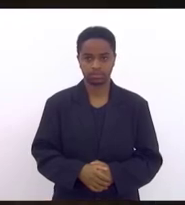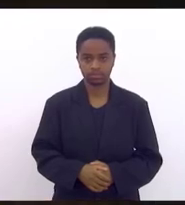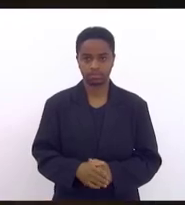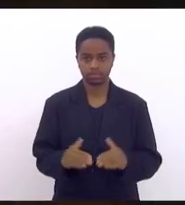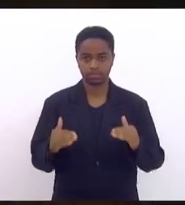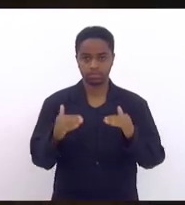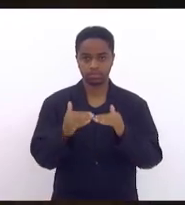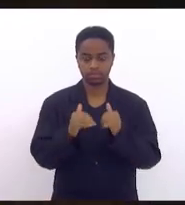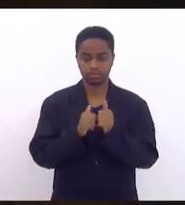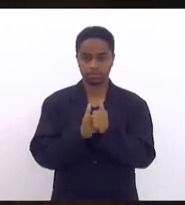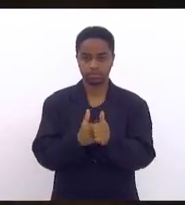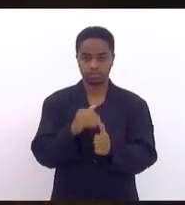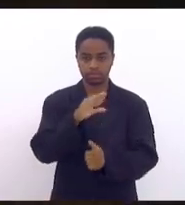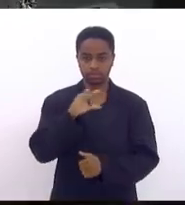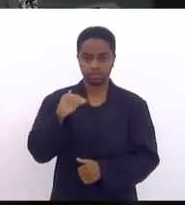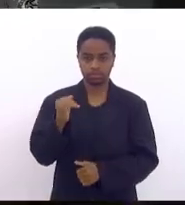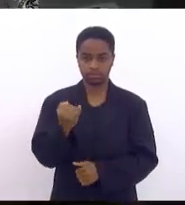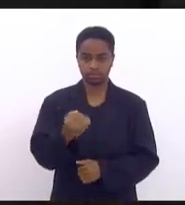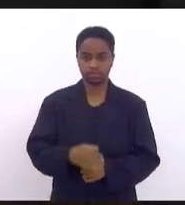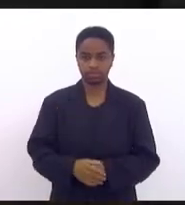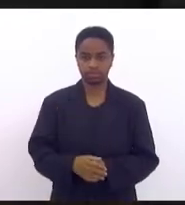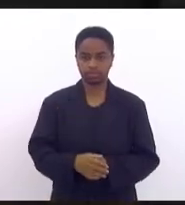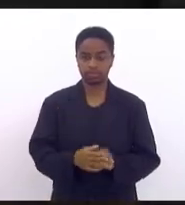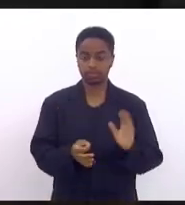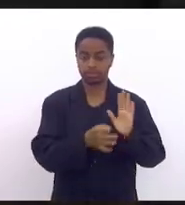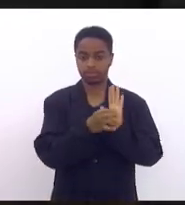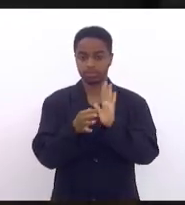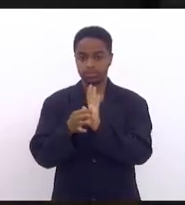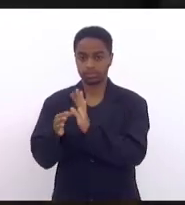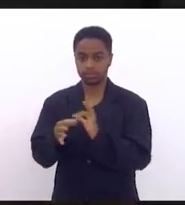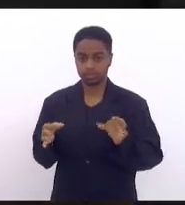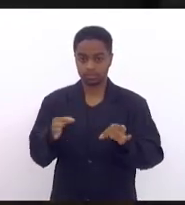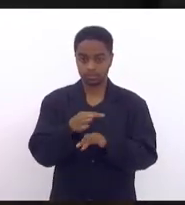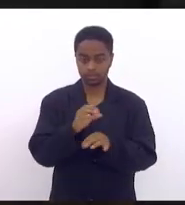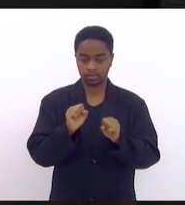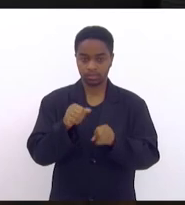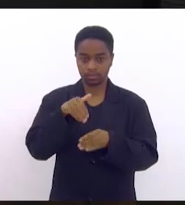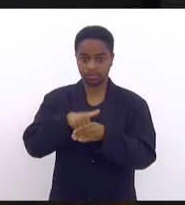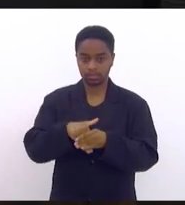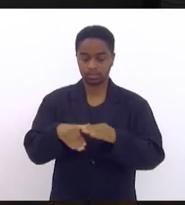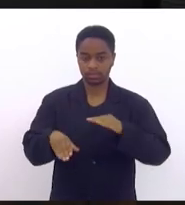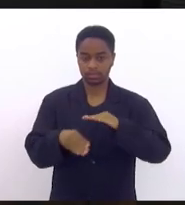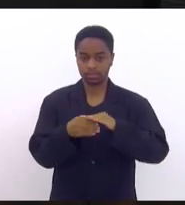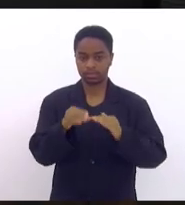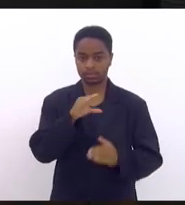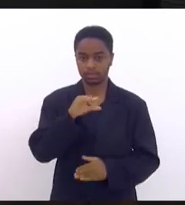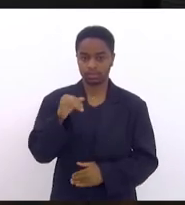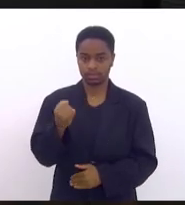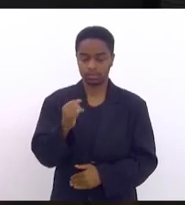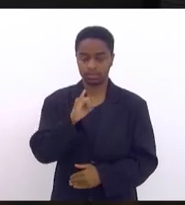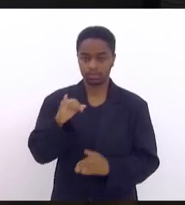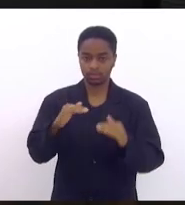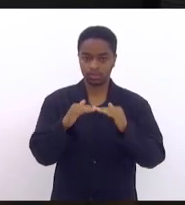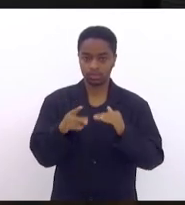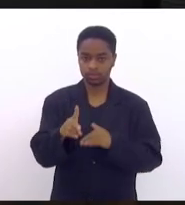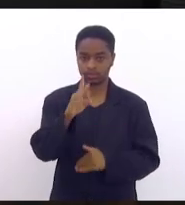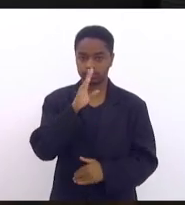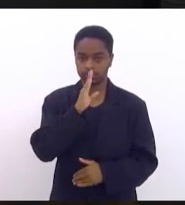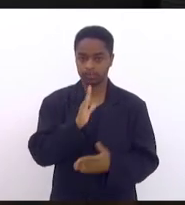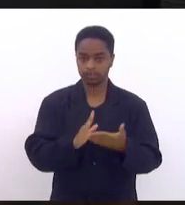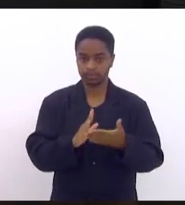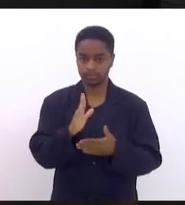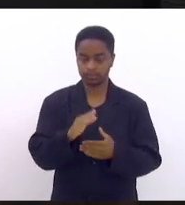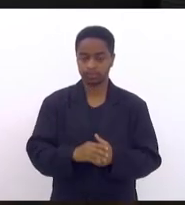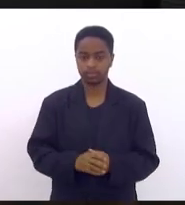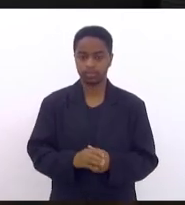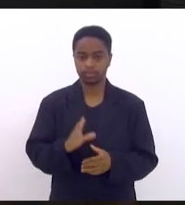Favorável com a CCJ, presidente. Com os pareceres emitidos, em votação as emendas da CCJ. Os senhores que aprovam, permaneçam como estão, aprovado.